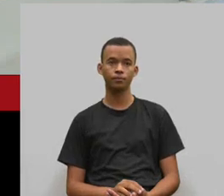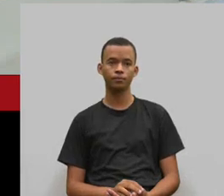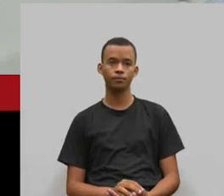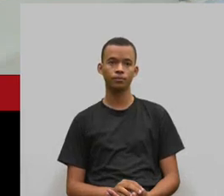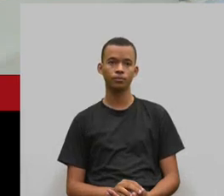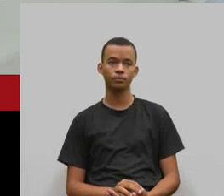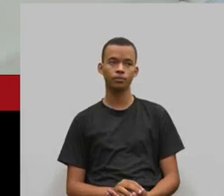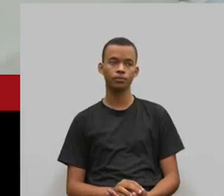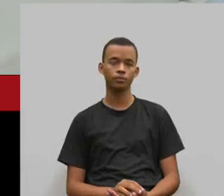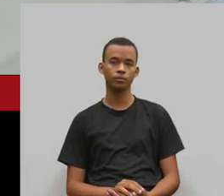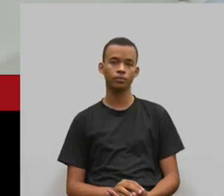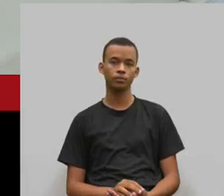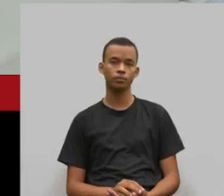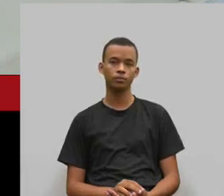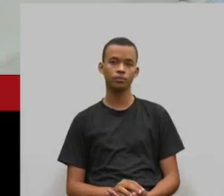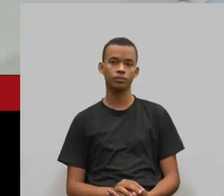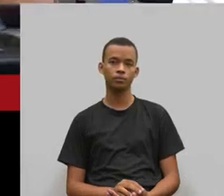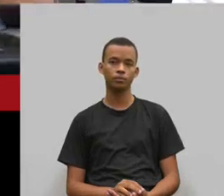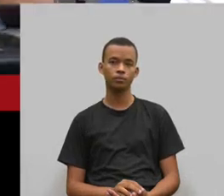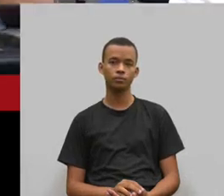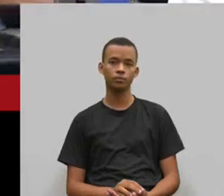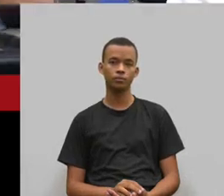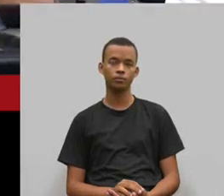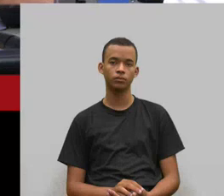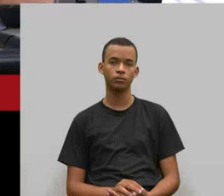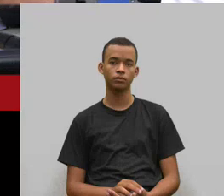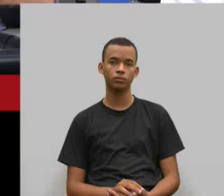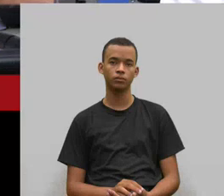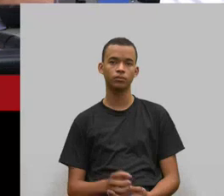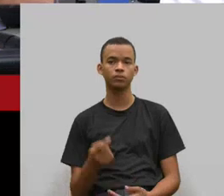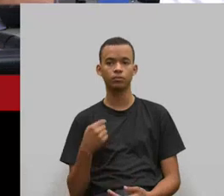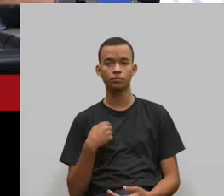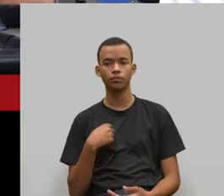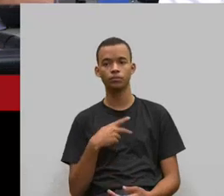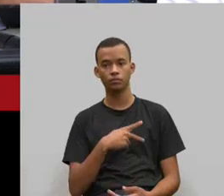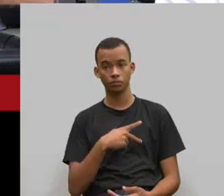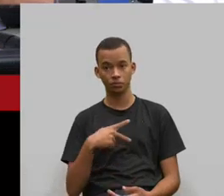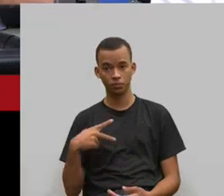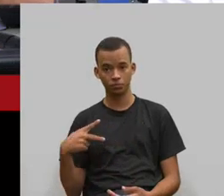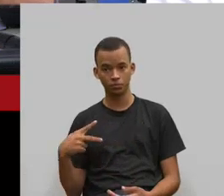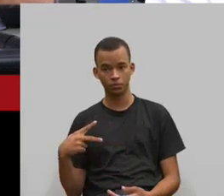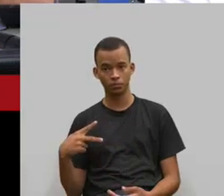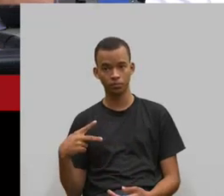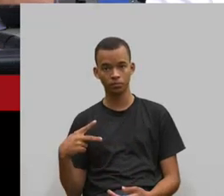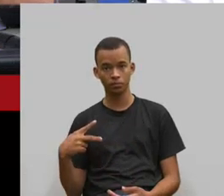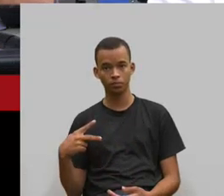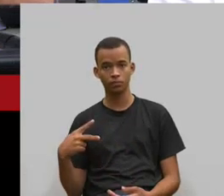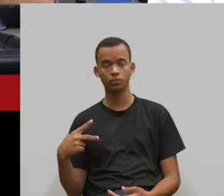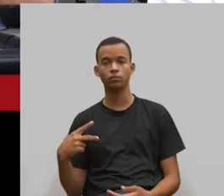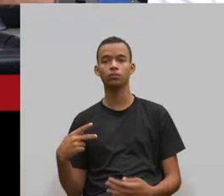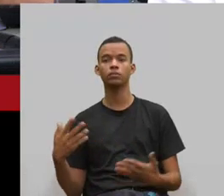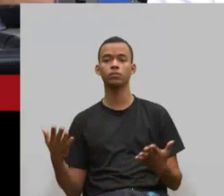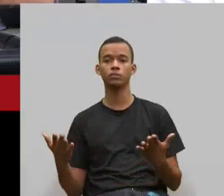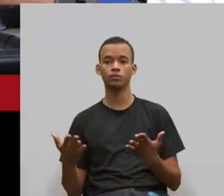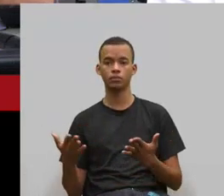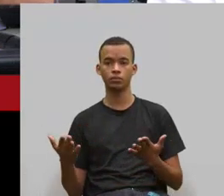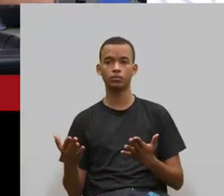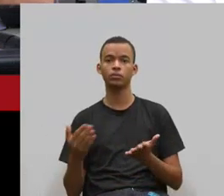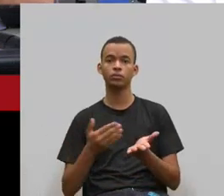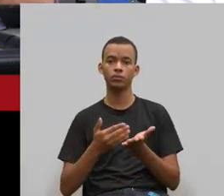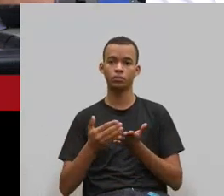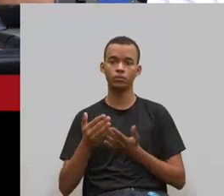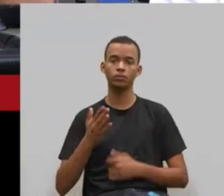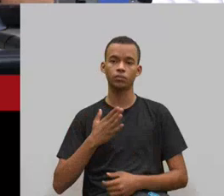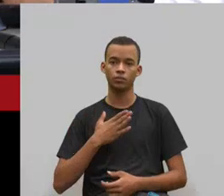vespasian na qualidade de presidente da Comissão passo a terc Tercer as minhas considerações